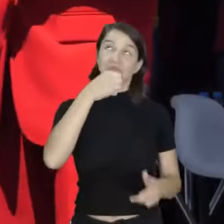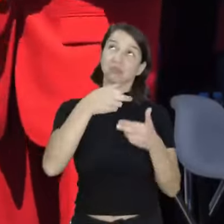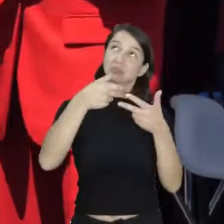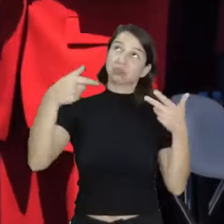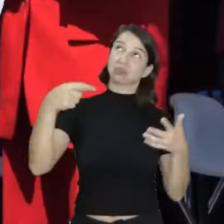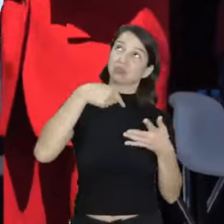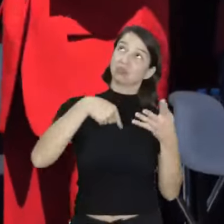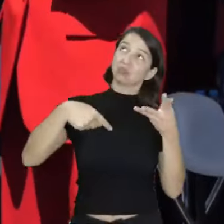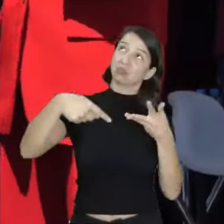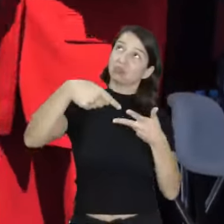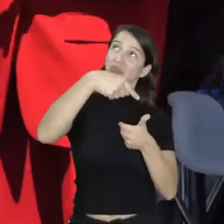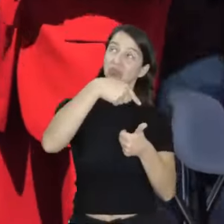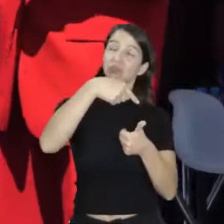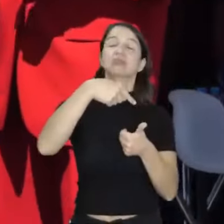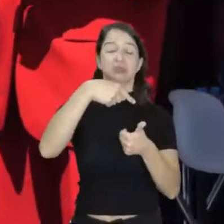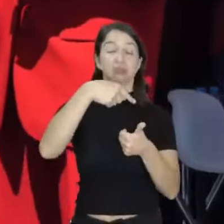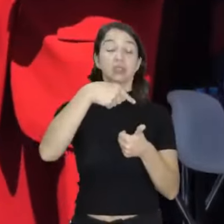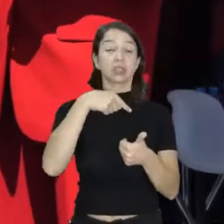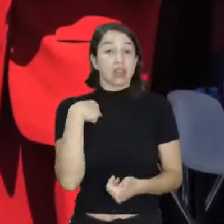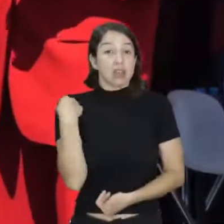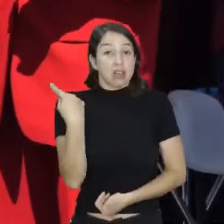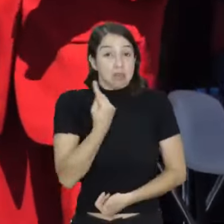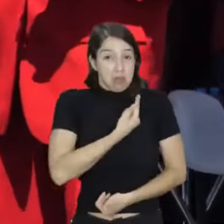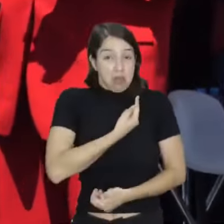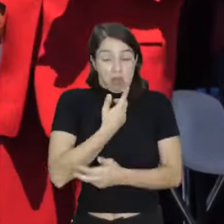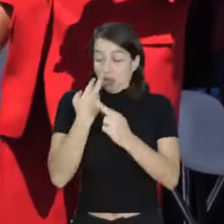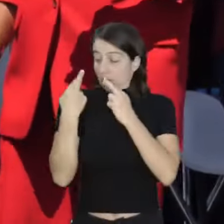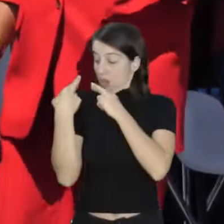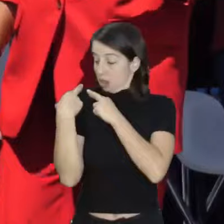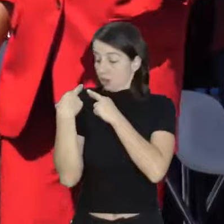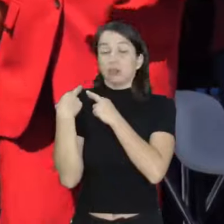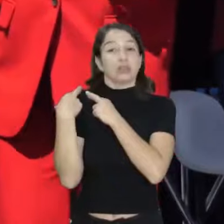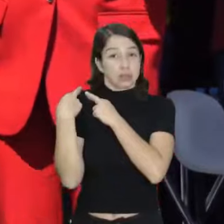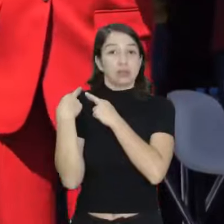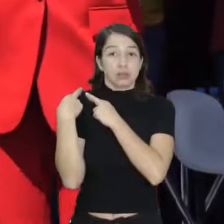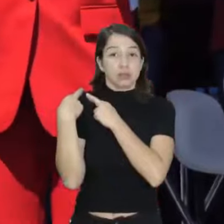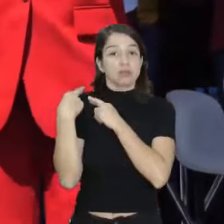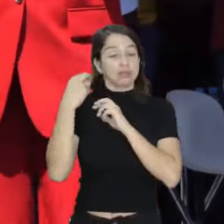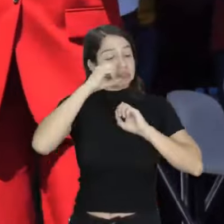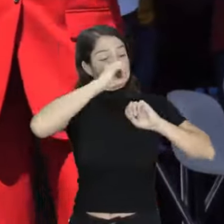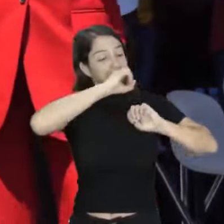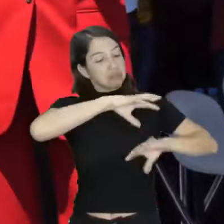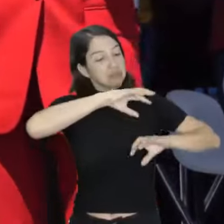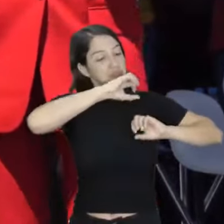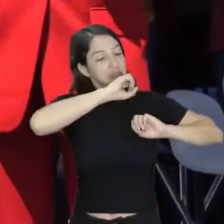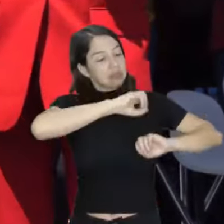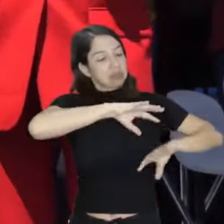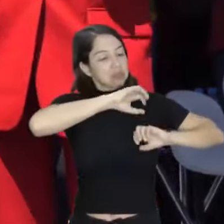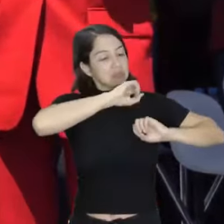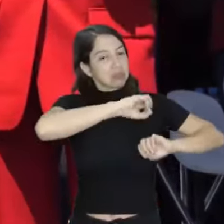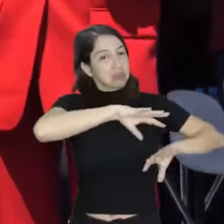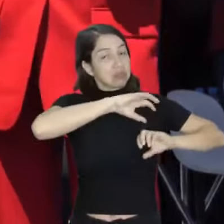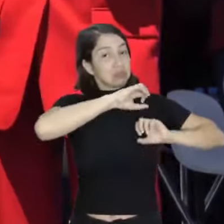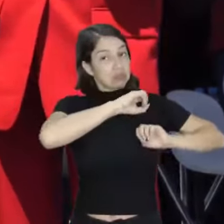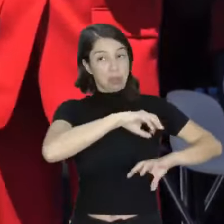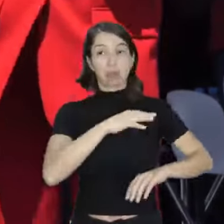ensinar. Eu pedi por Stucker trazer duas bandeiras aqui,